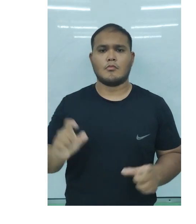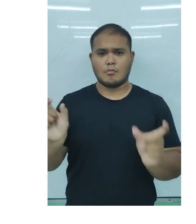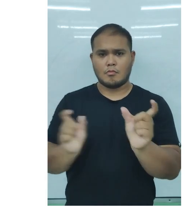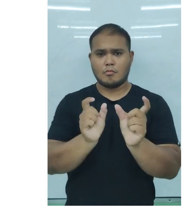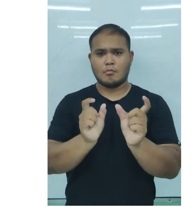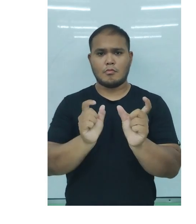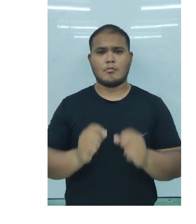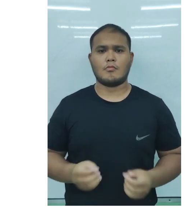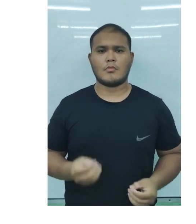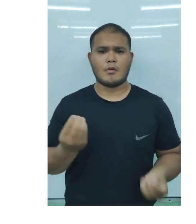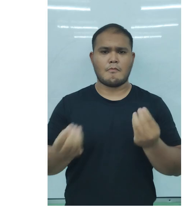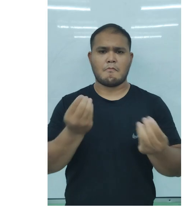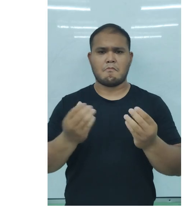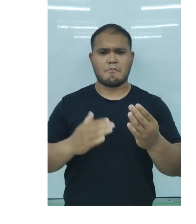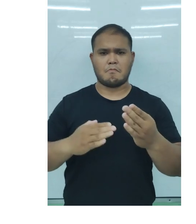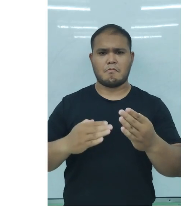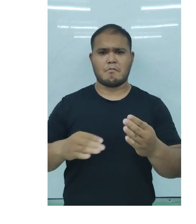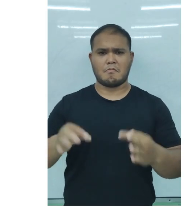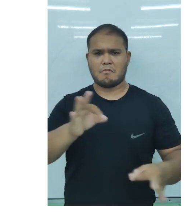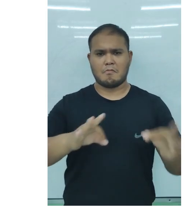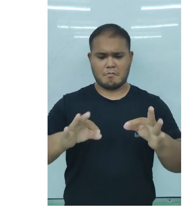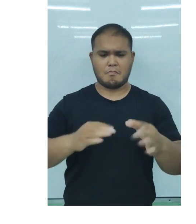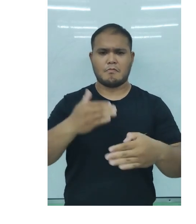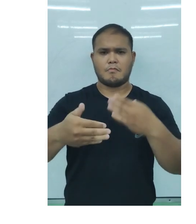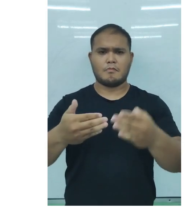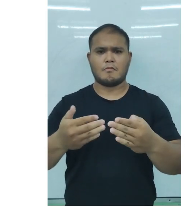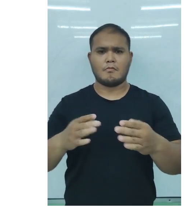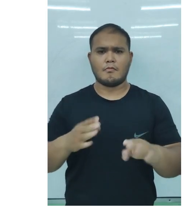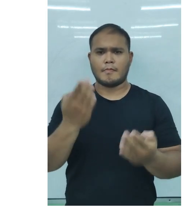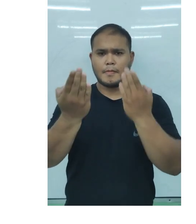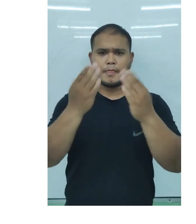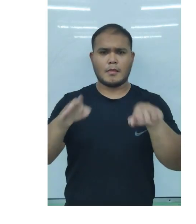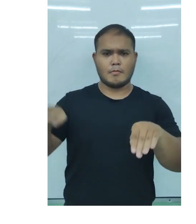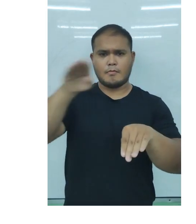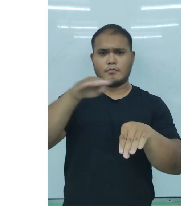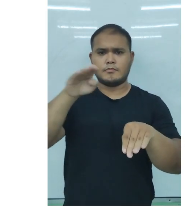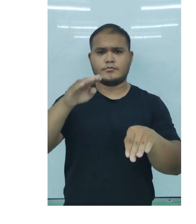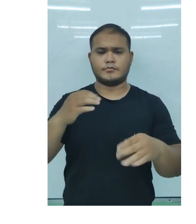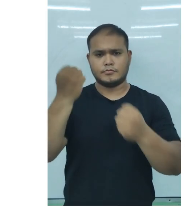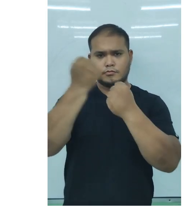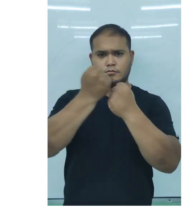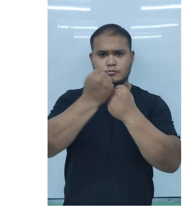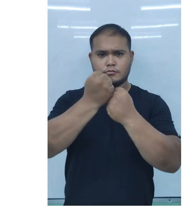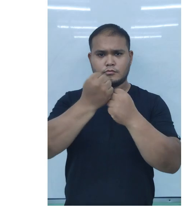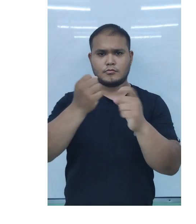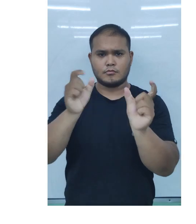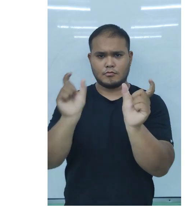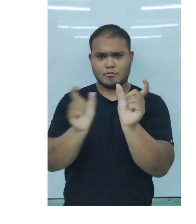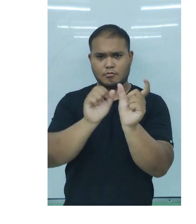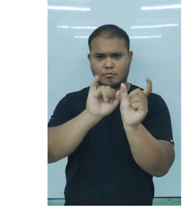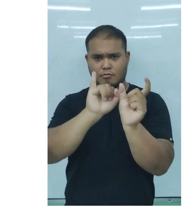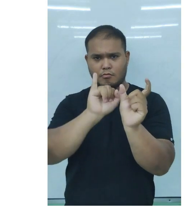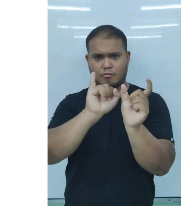se constrói o comparativo de superioridade? Nós substituímos a terminação i ou is